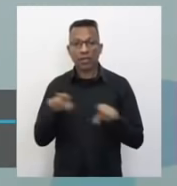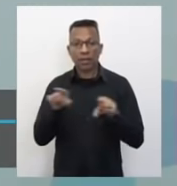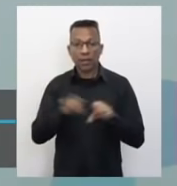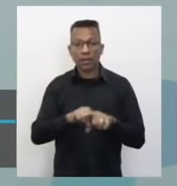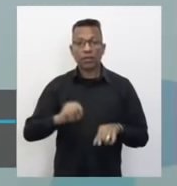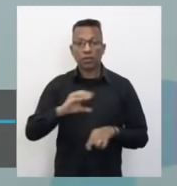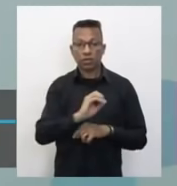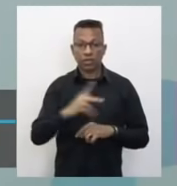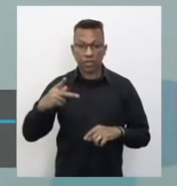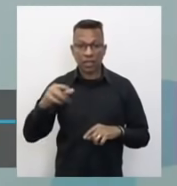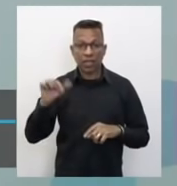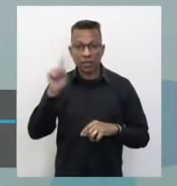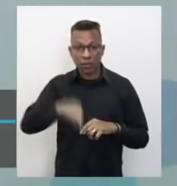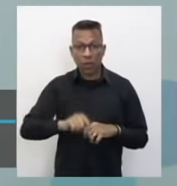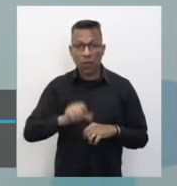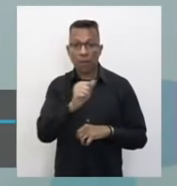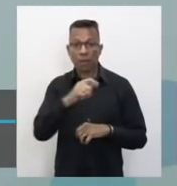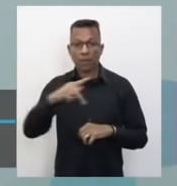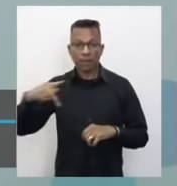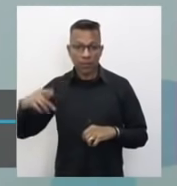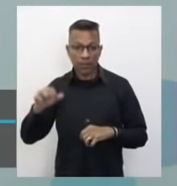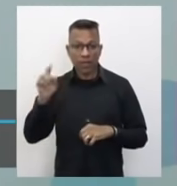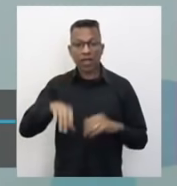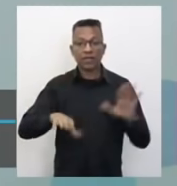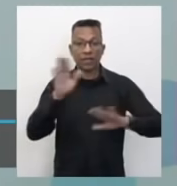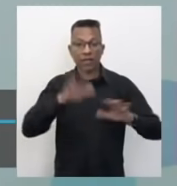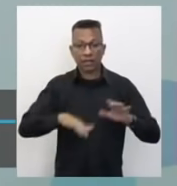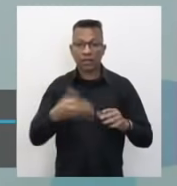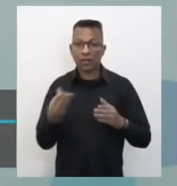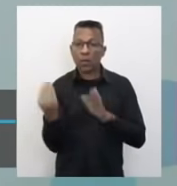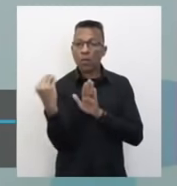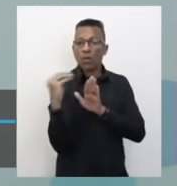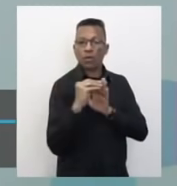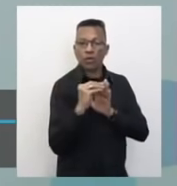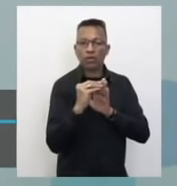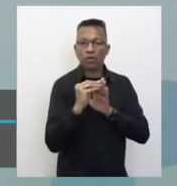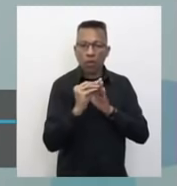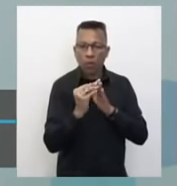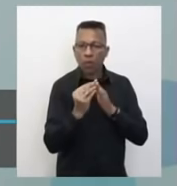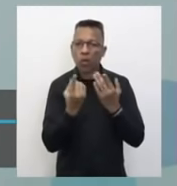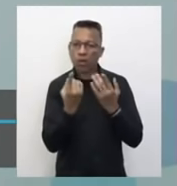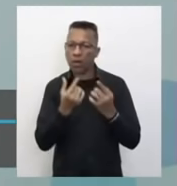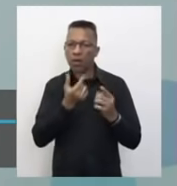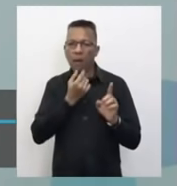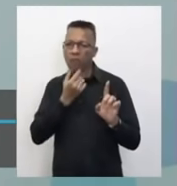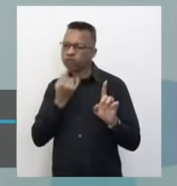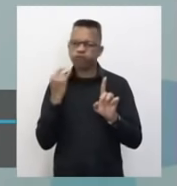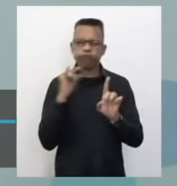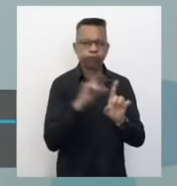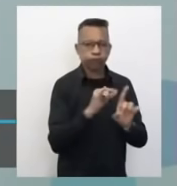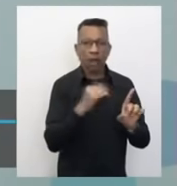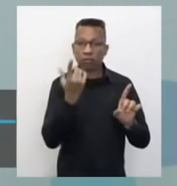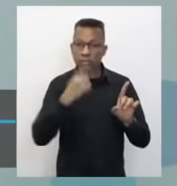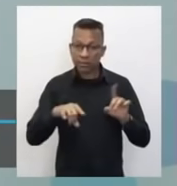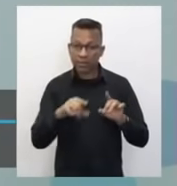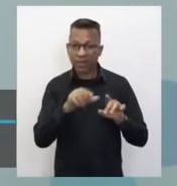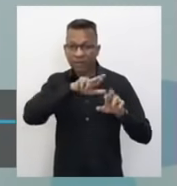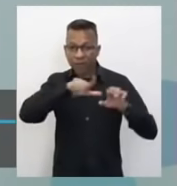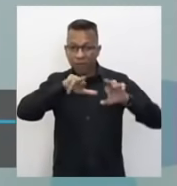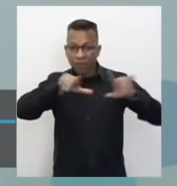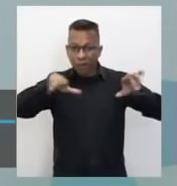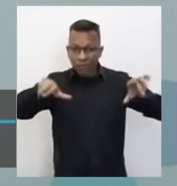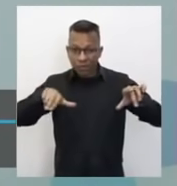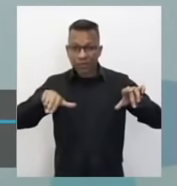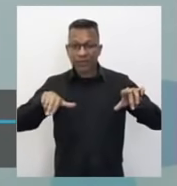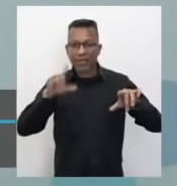aplicativo? Às vezes alguém coloca alguma coisa de cunho homofóbico, algo assim, né? Nessas linhas, e